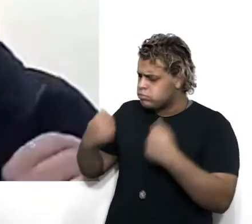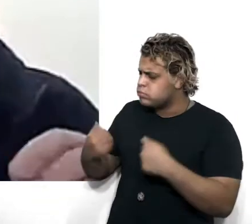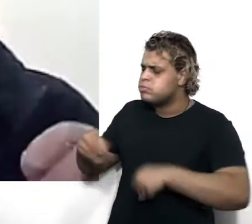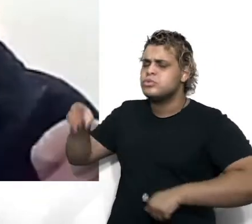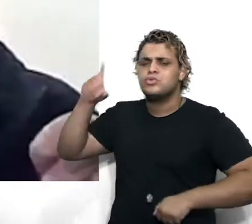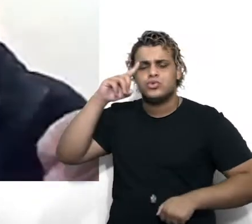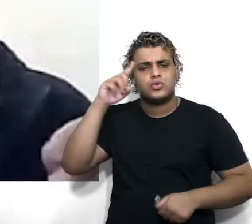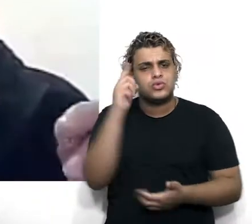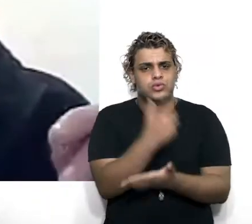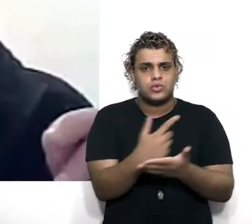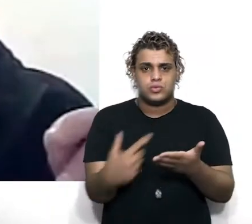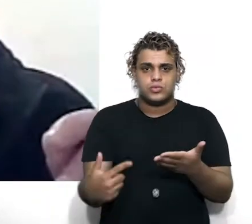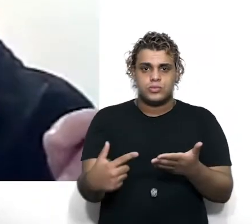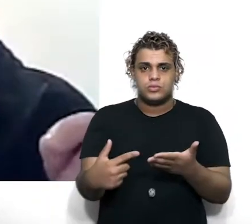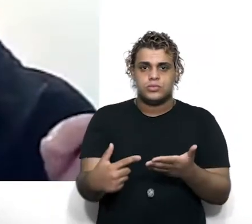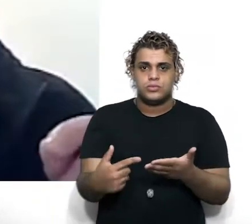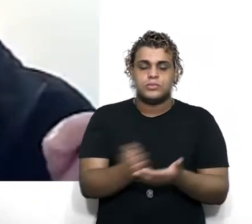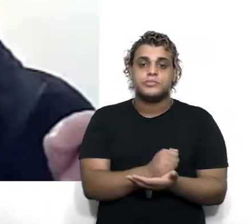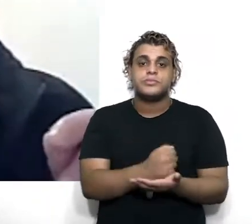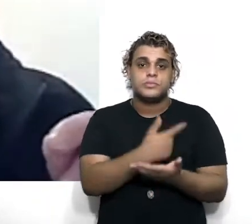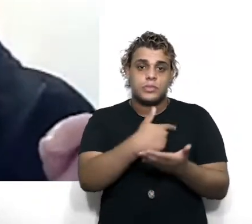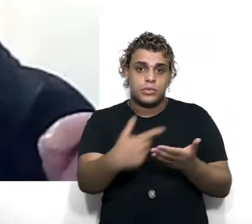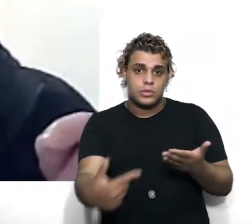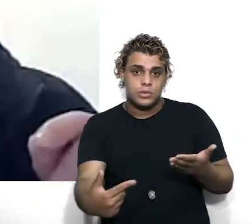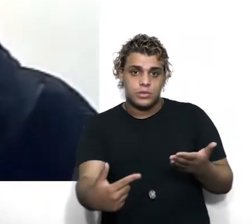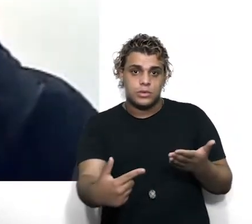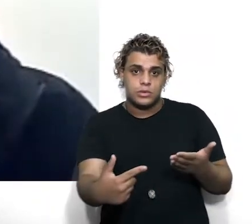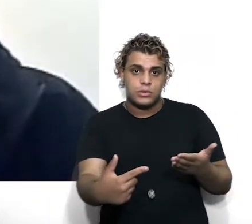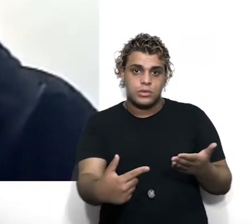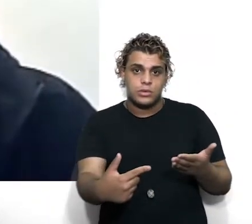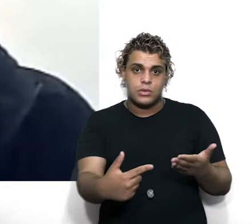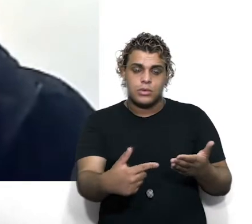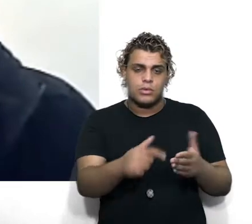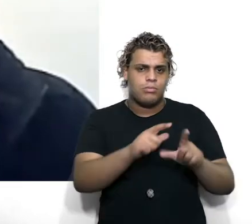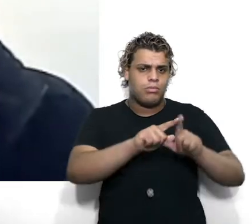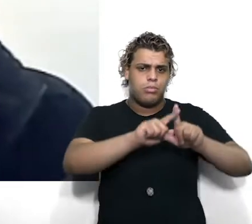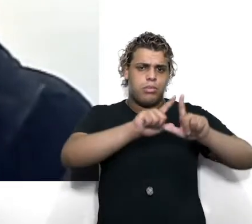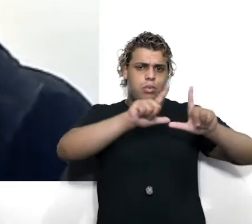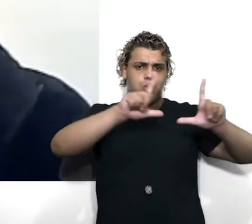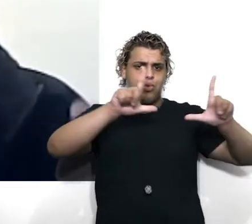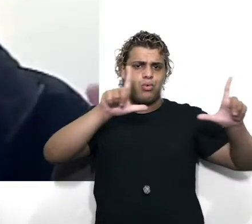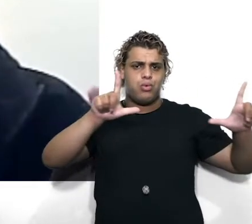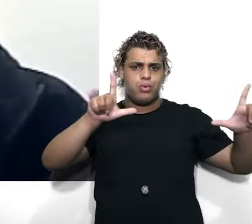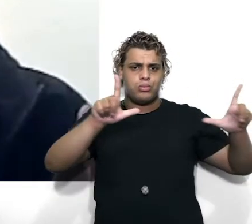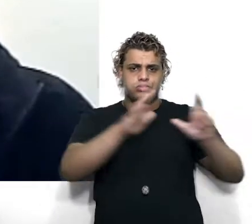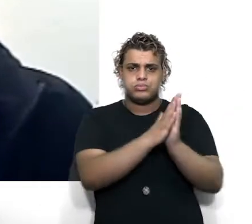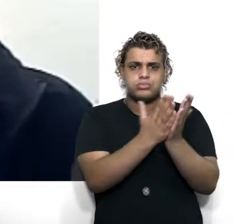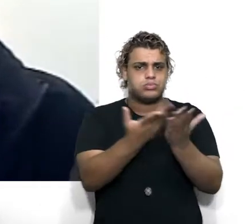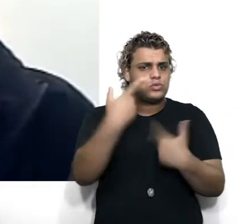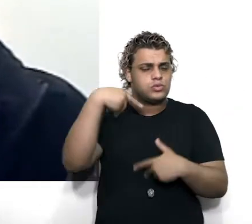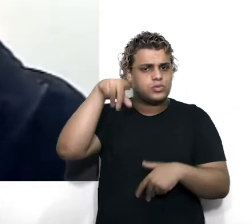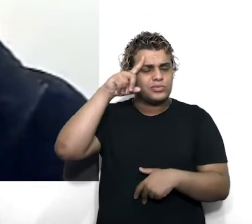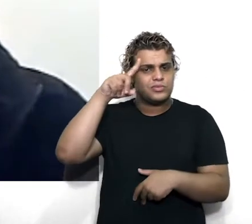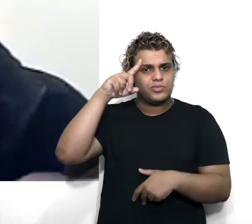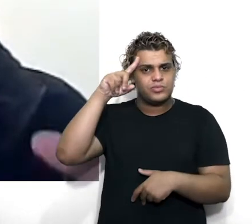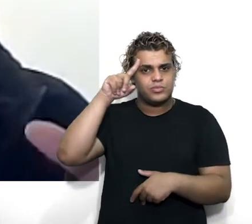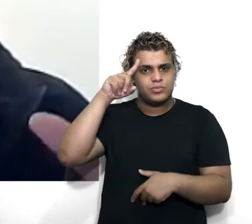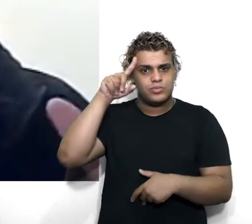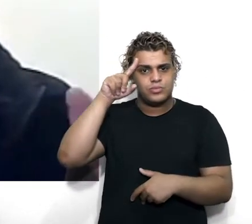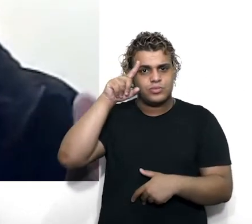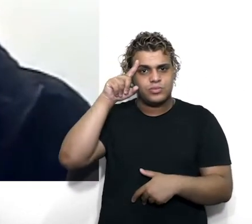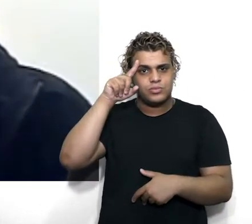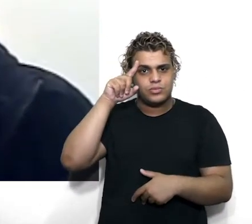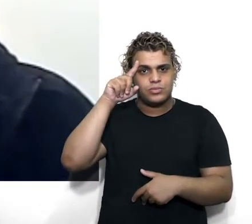os dias. E escrevia um enorme testamento diário, um diário enorme, todos os dias. E